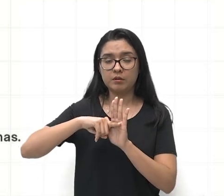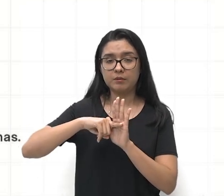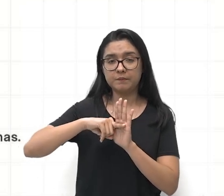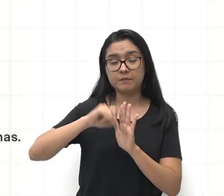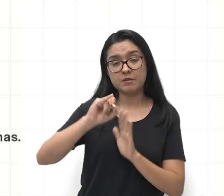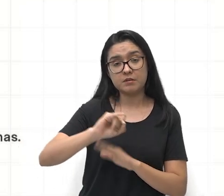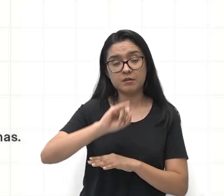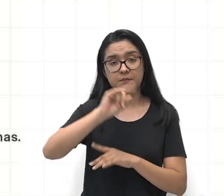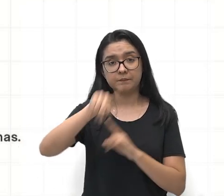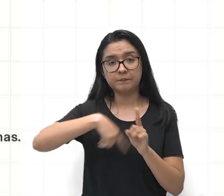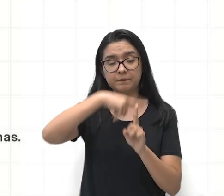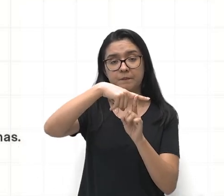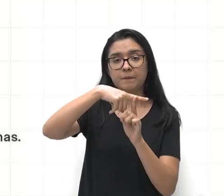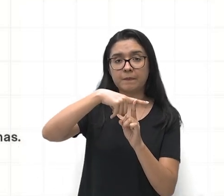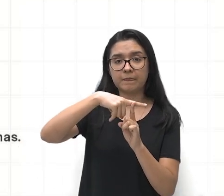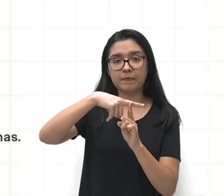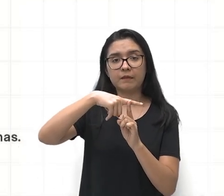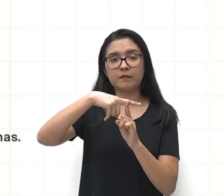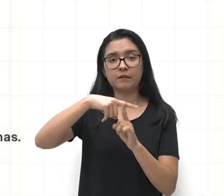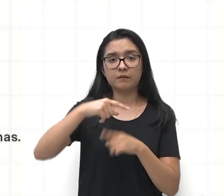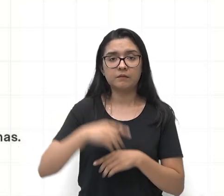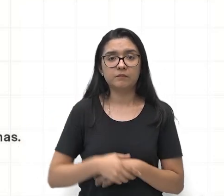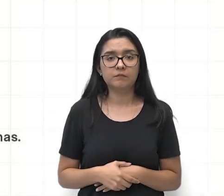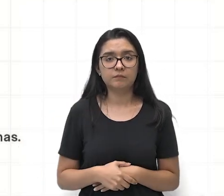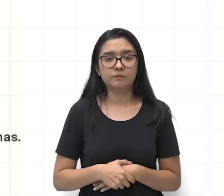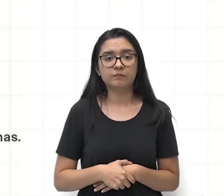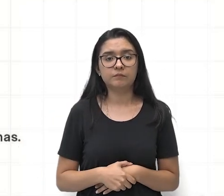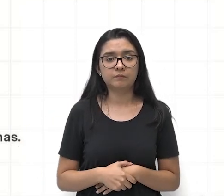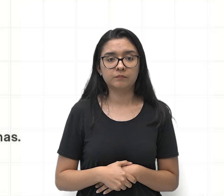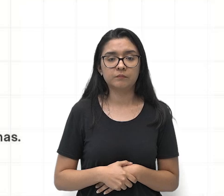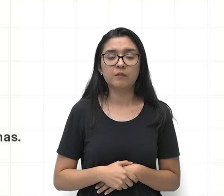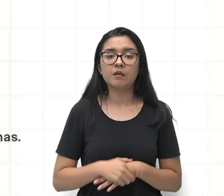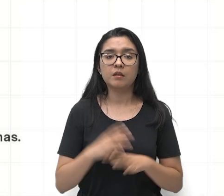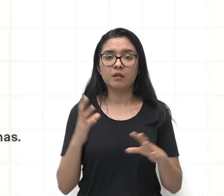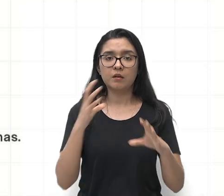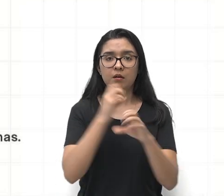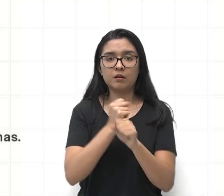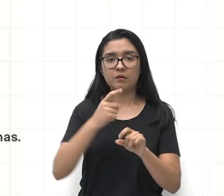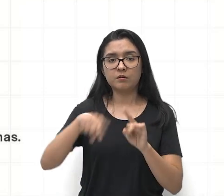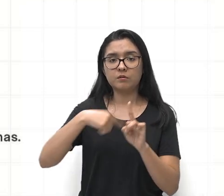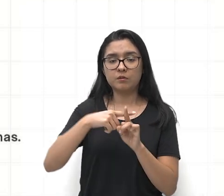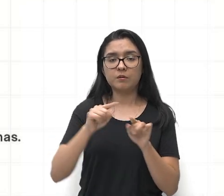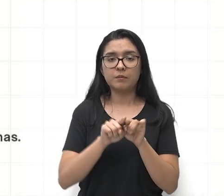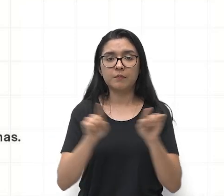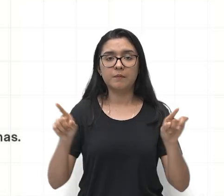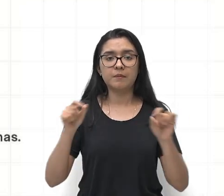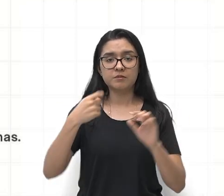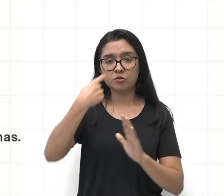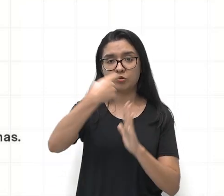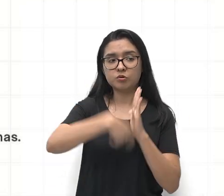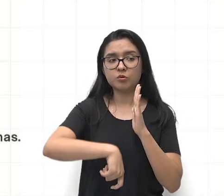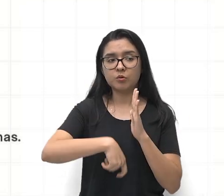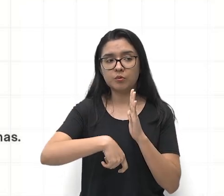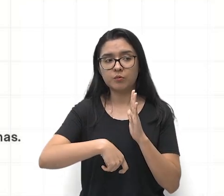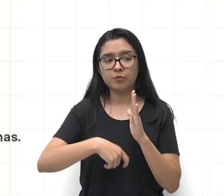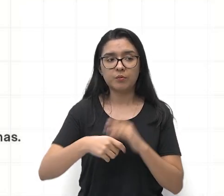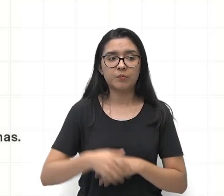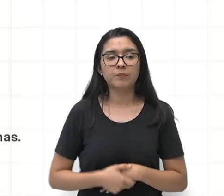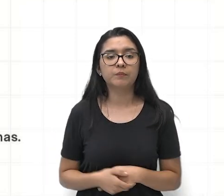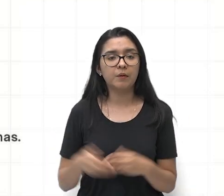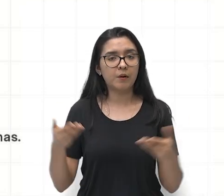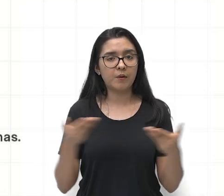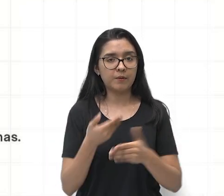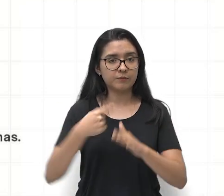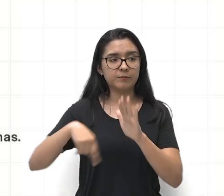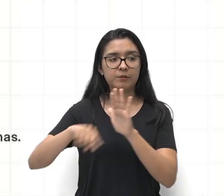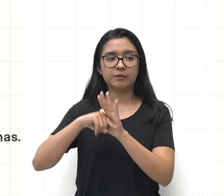fosse acréscimo, aumento, reajuste, multa, nós iríamos somar. Mas como é desconto, né?